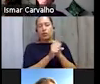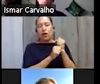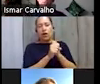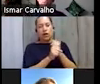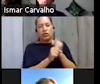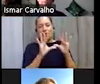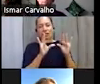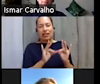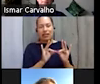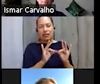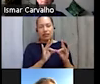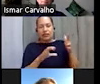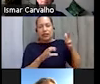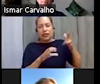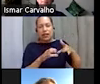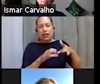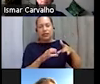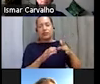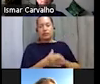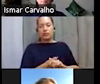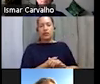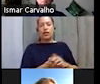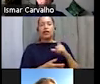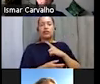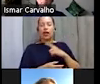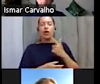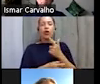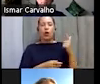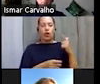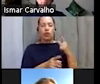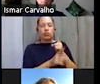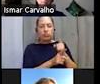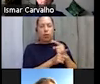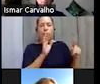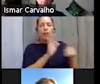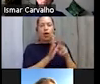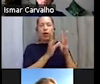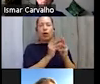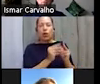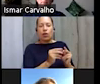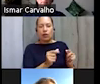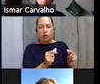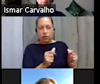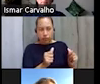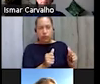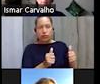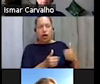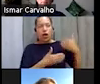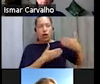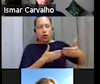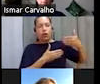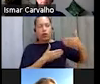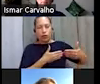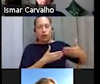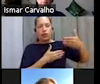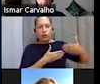nessas estruturas. E tem os diterpenos raros ali formados por degradação desses diterpenos ao longo do tempo, que formam os